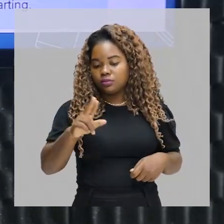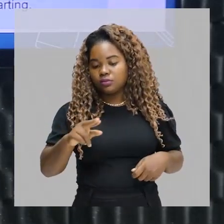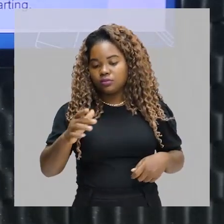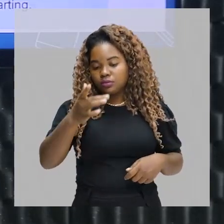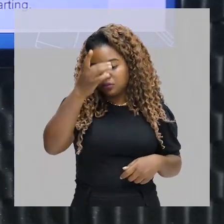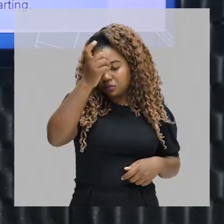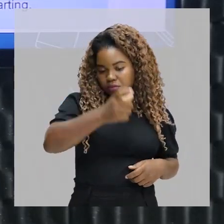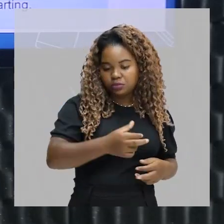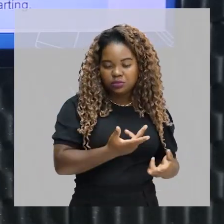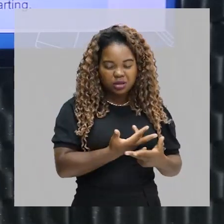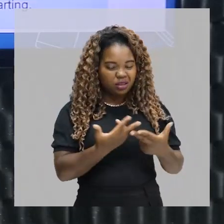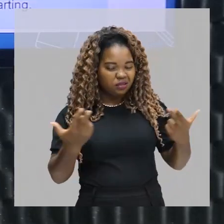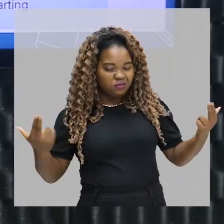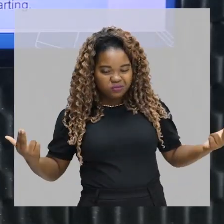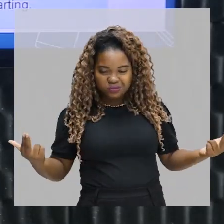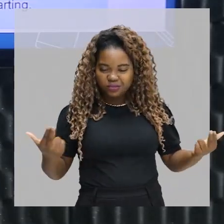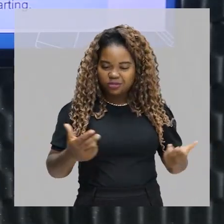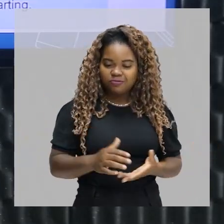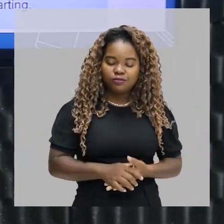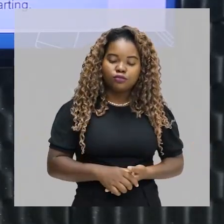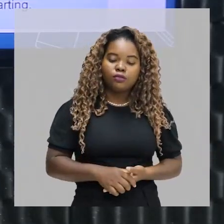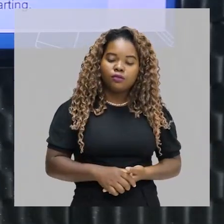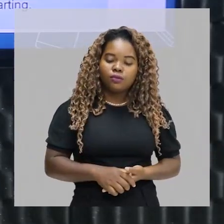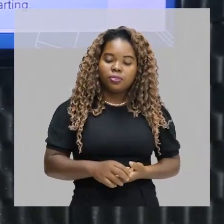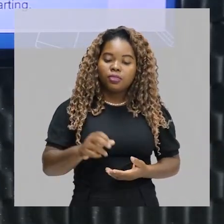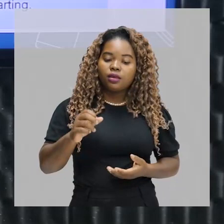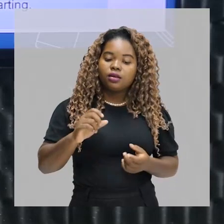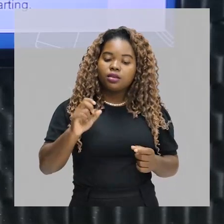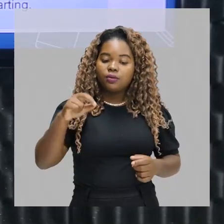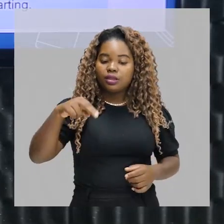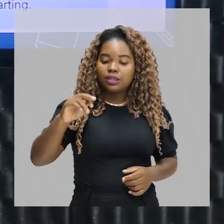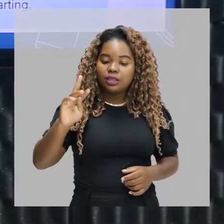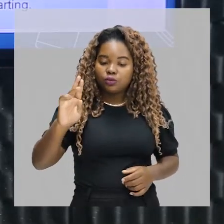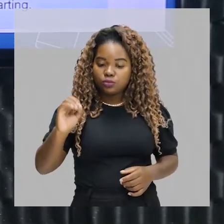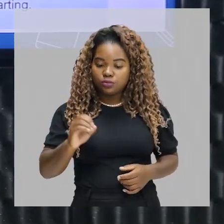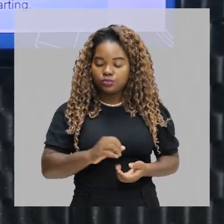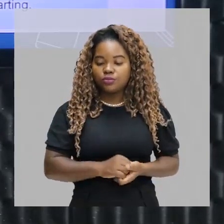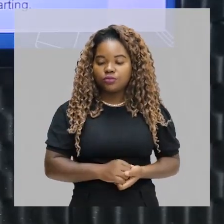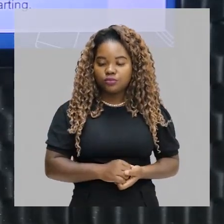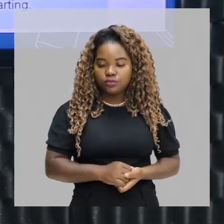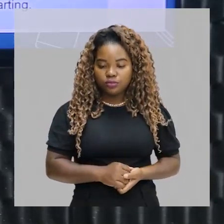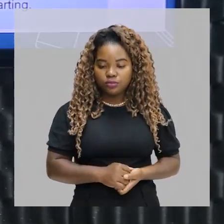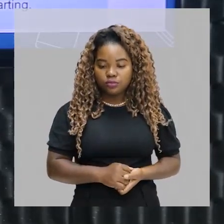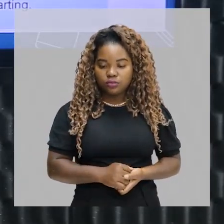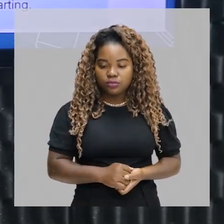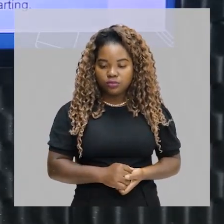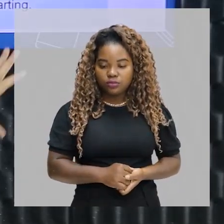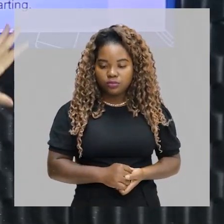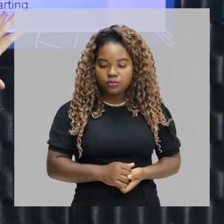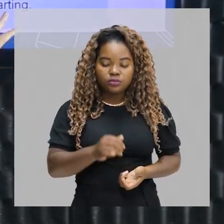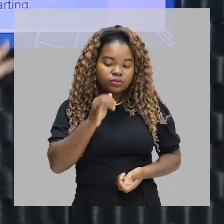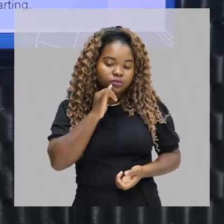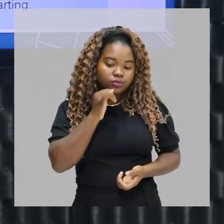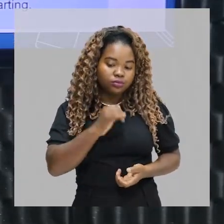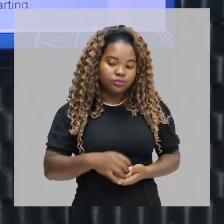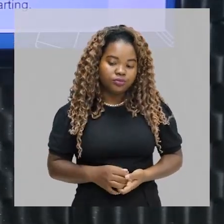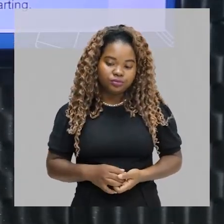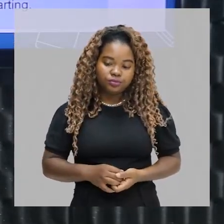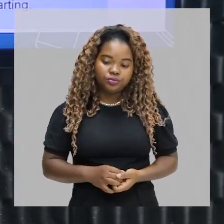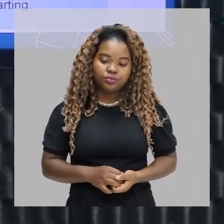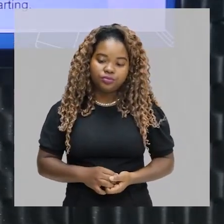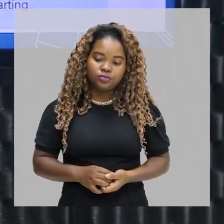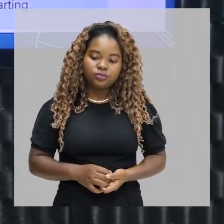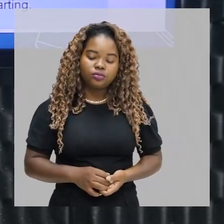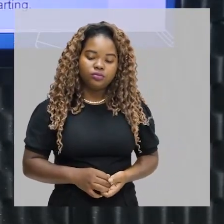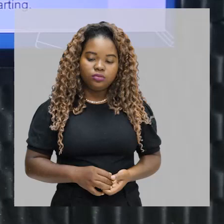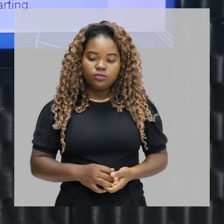pessoa, para coisa, objeto, animal, por isso que ele funciona como um coringa. Tá? The car that was parked